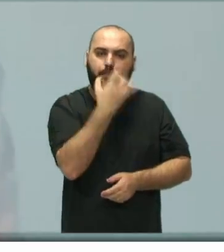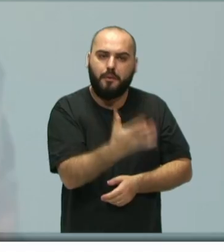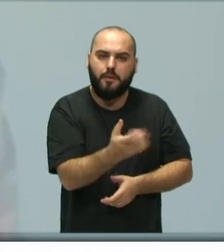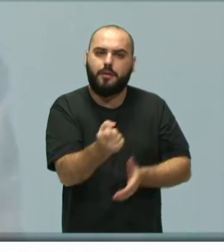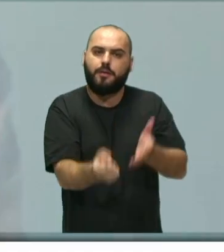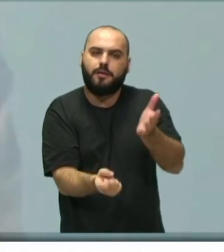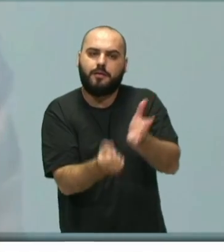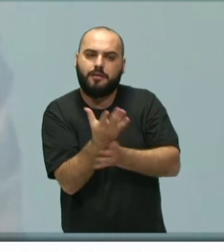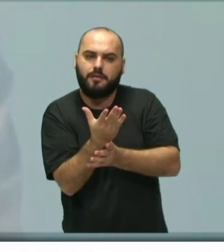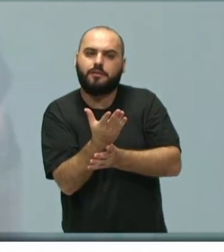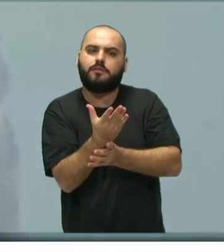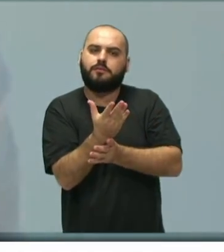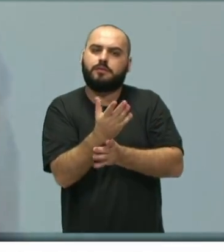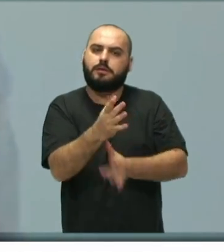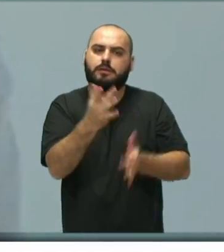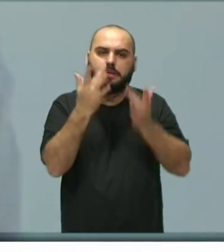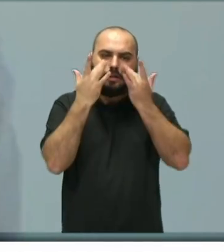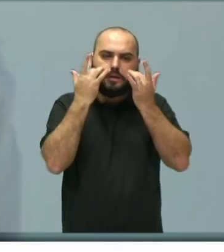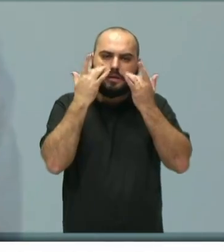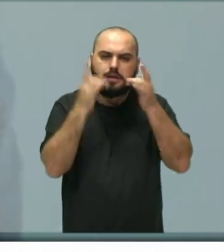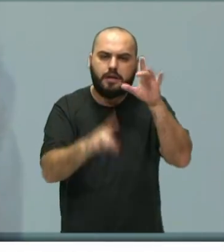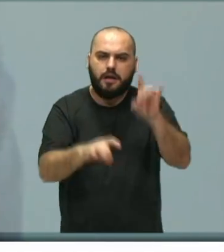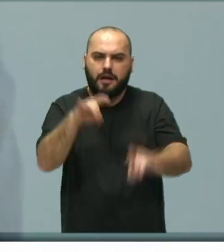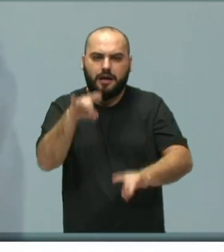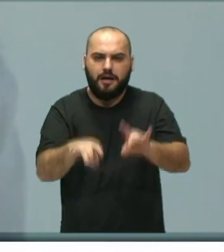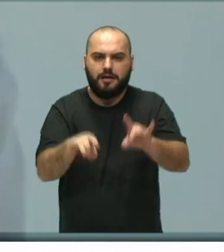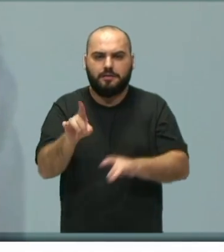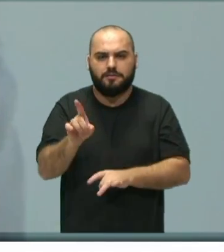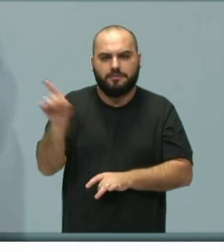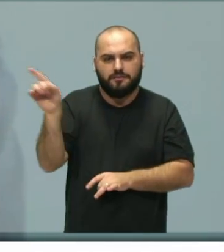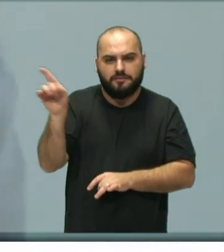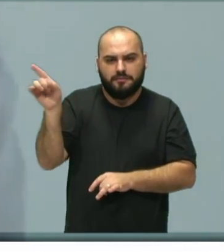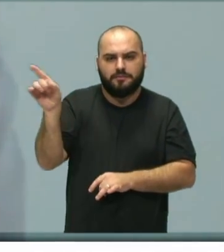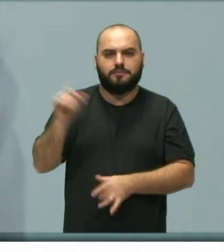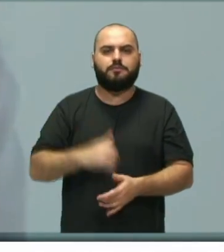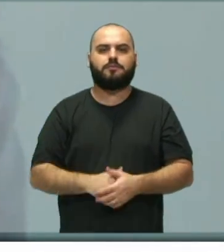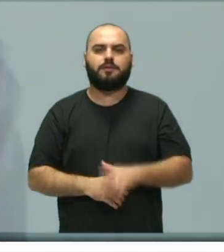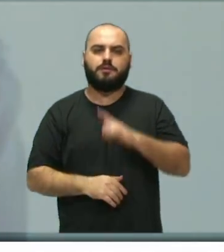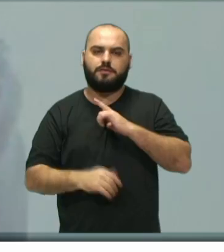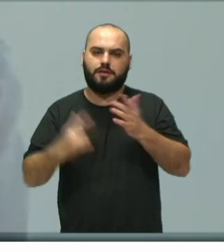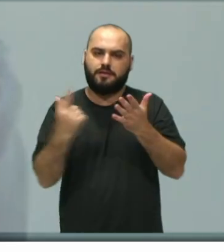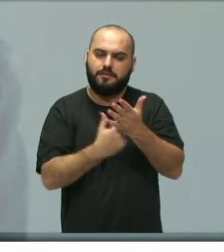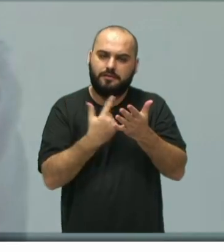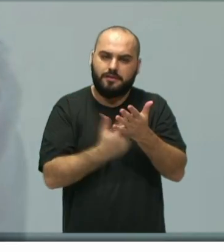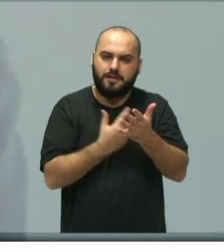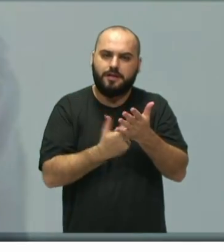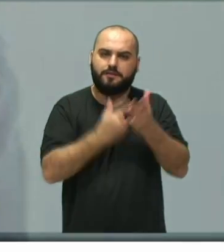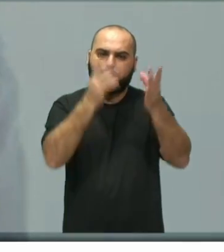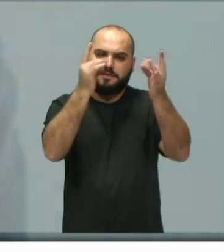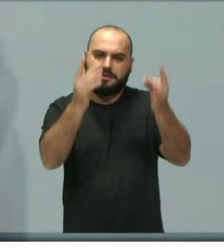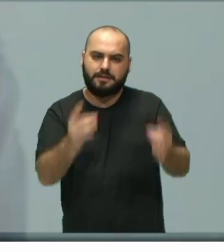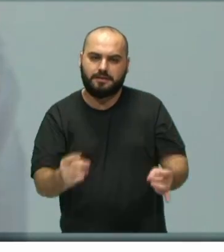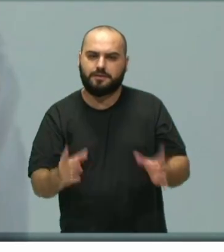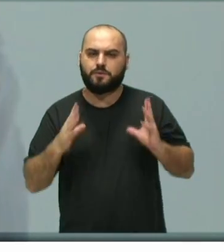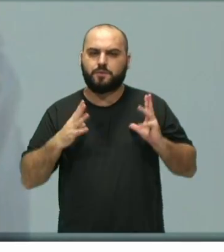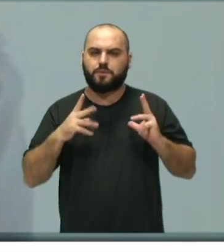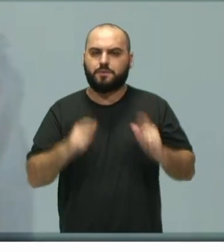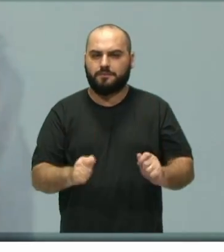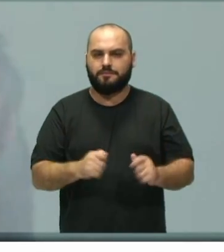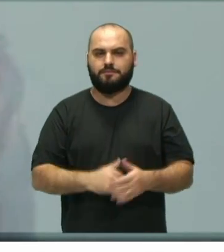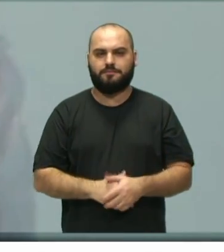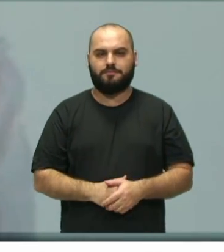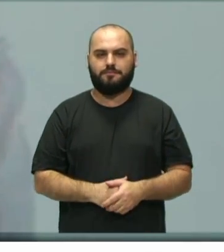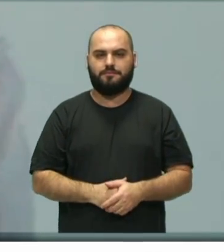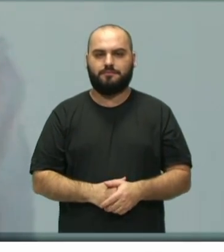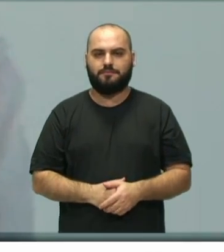produz no teatro. Olha, que teatro, aí lançaram um livro com roteiro, né? Então as